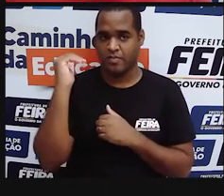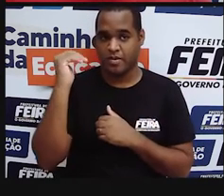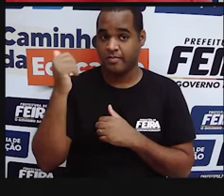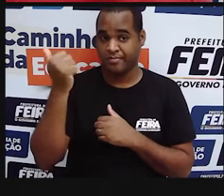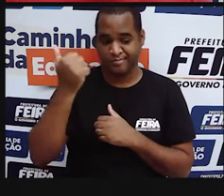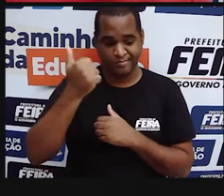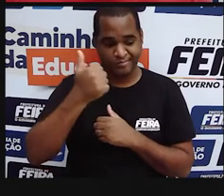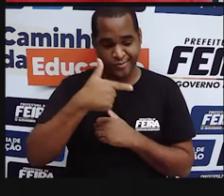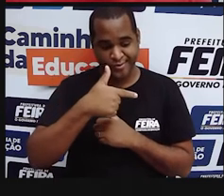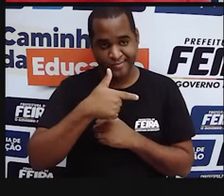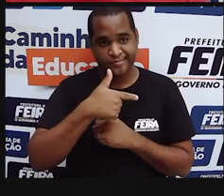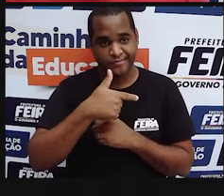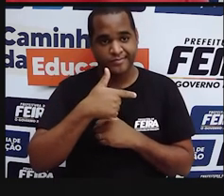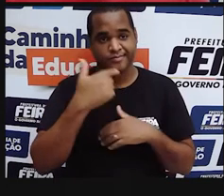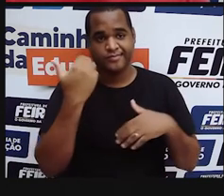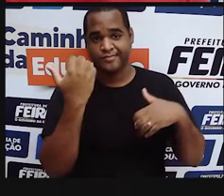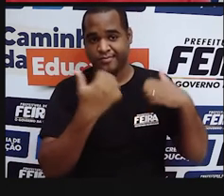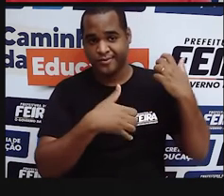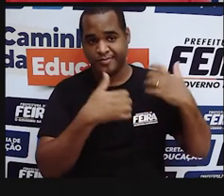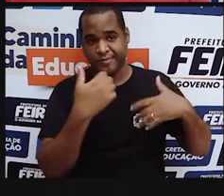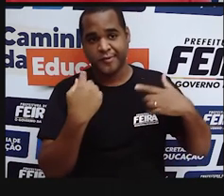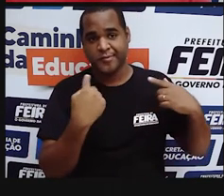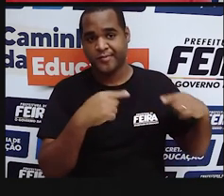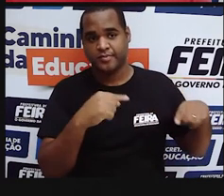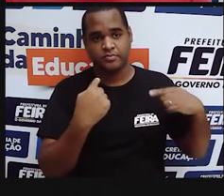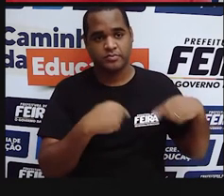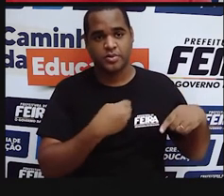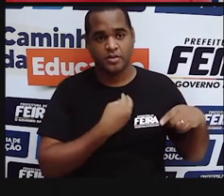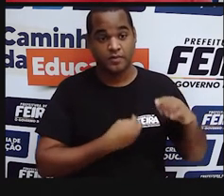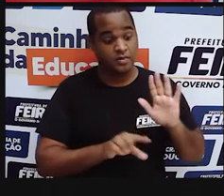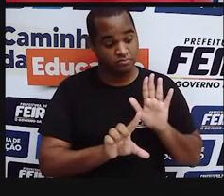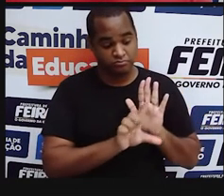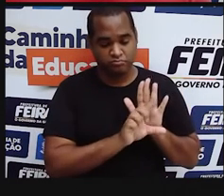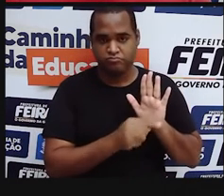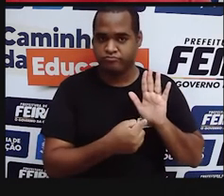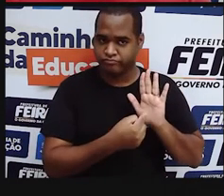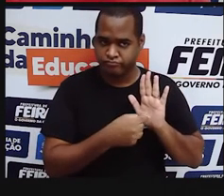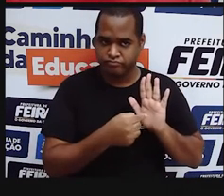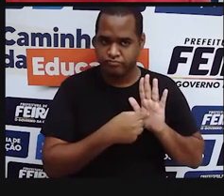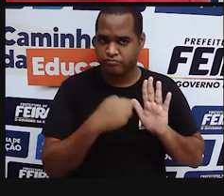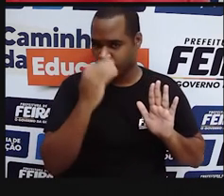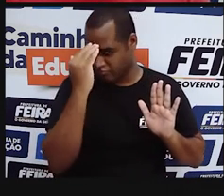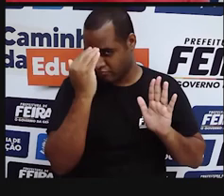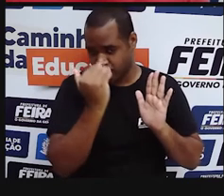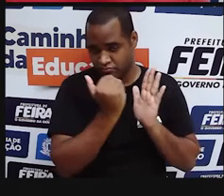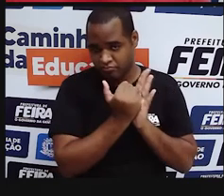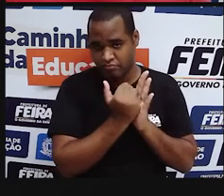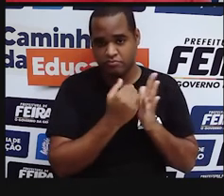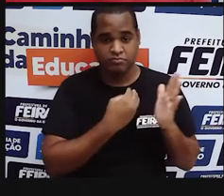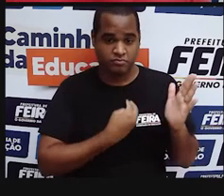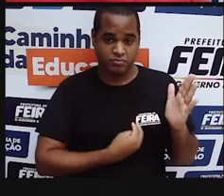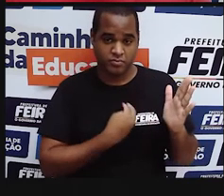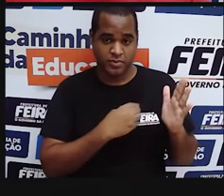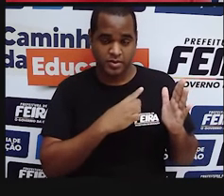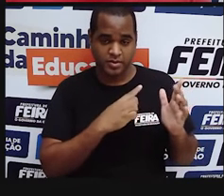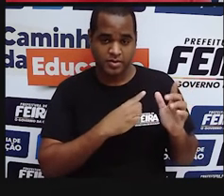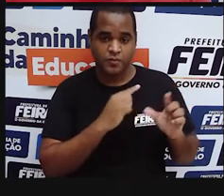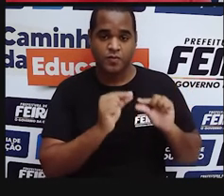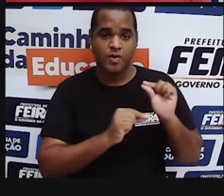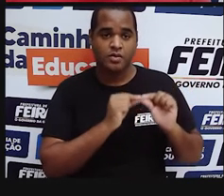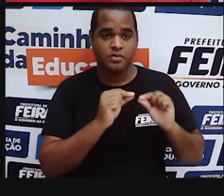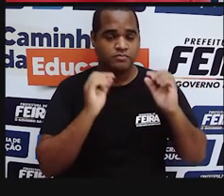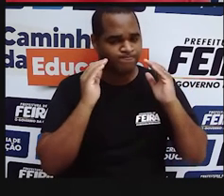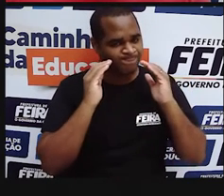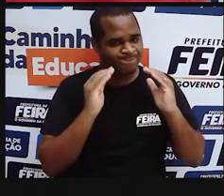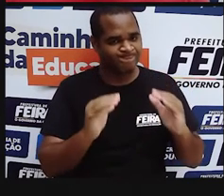julgar a outra como bem lhe aprouver, né? Quando ele tem a lei escrita, ele tem um limite do que está escrito, vale o que está escrito. Quando não tem, ele